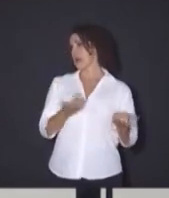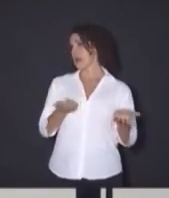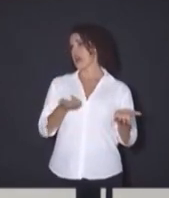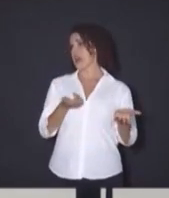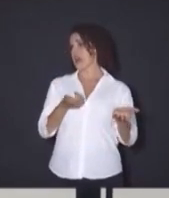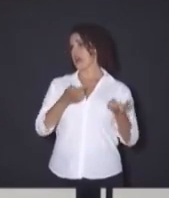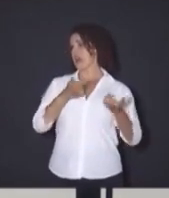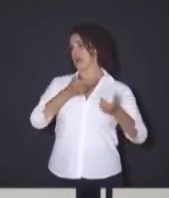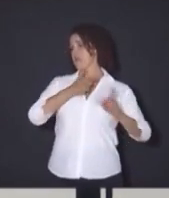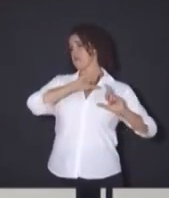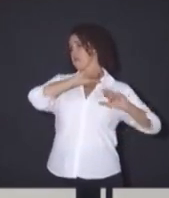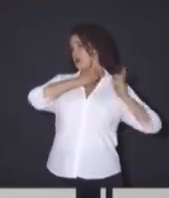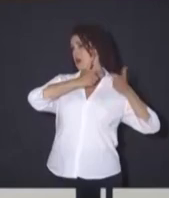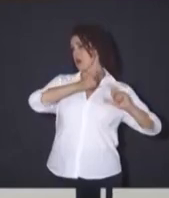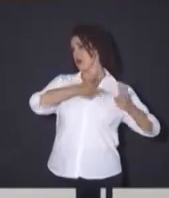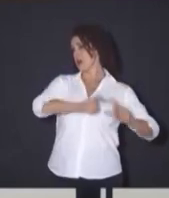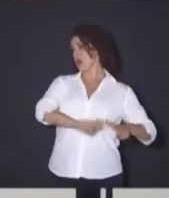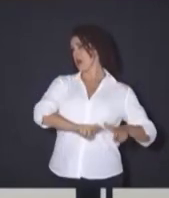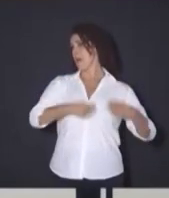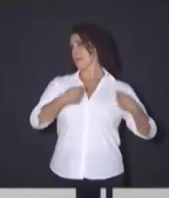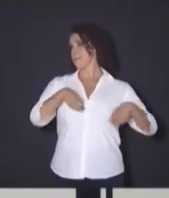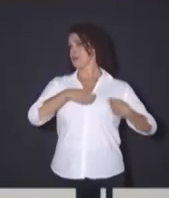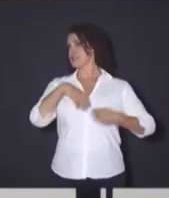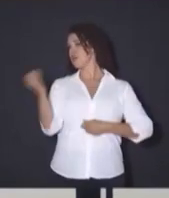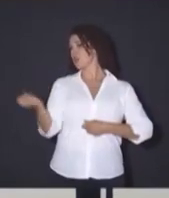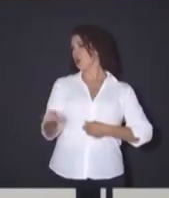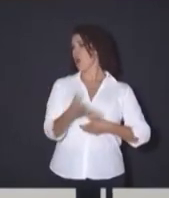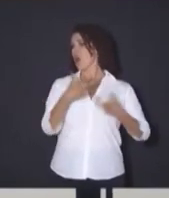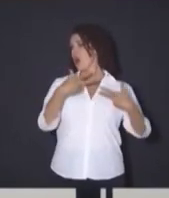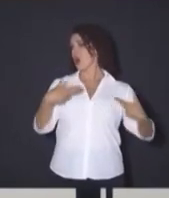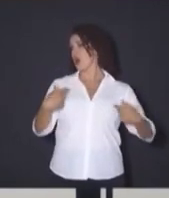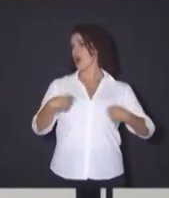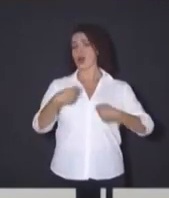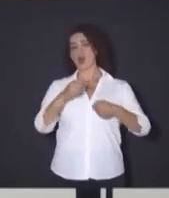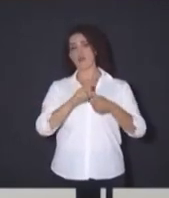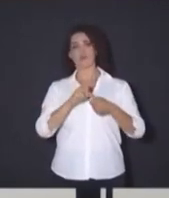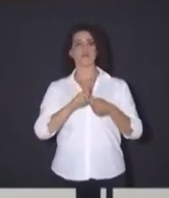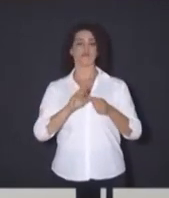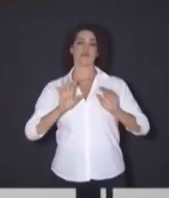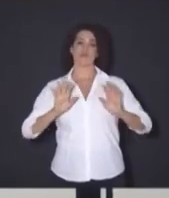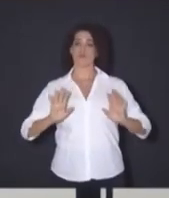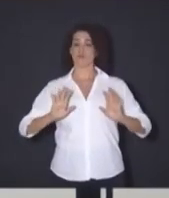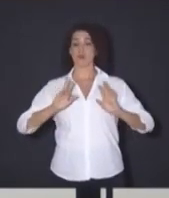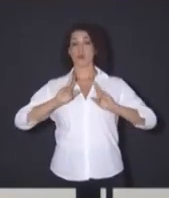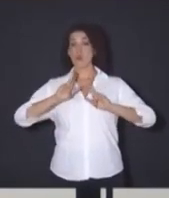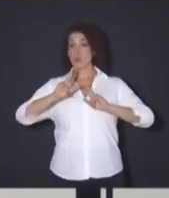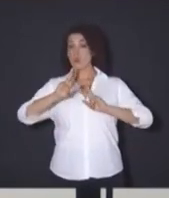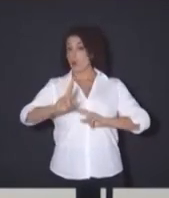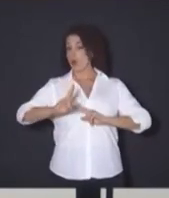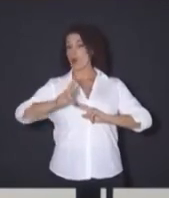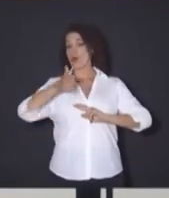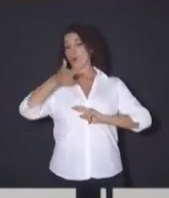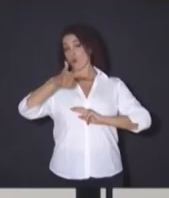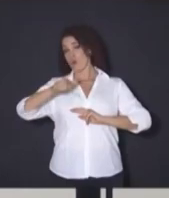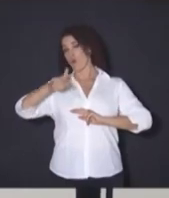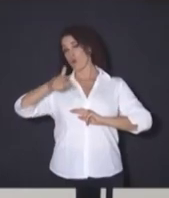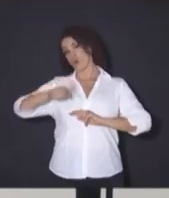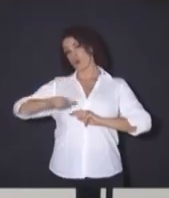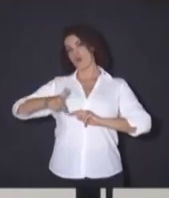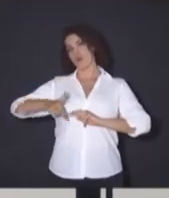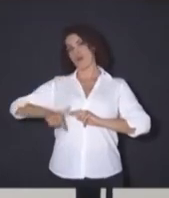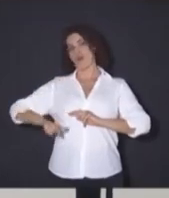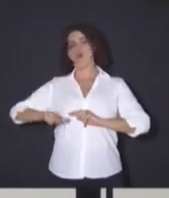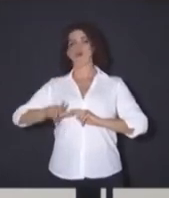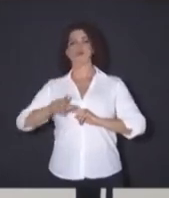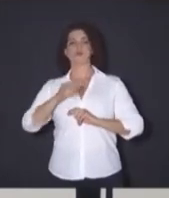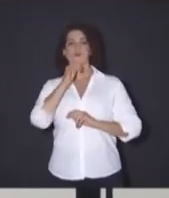candomblé contemporâneo, tem que ser assim. Da mesma forma, outras situações onde